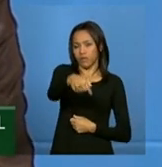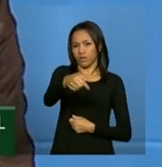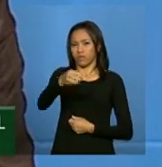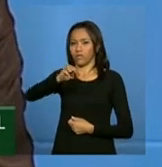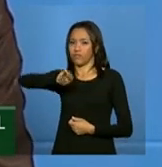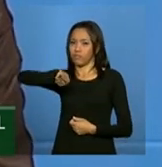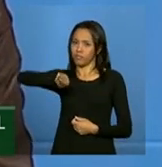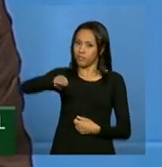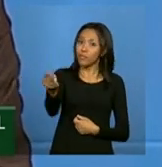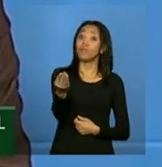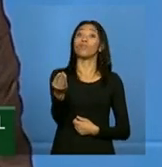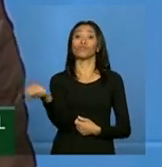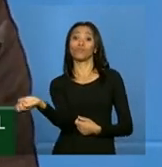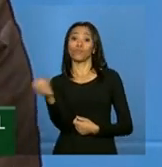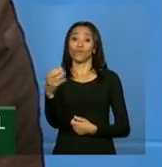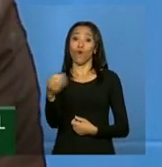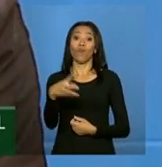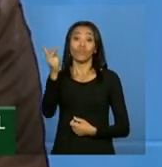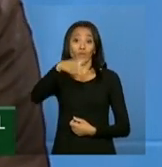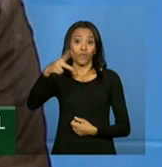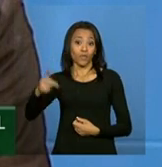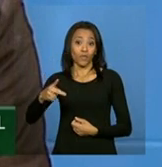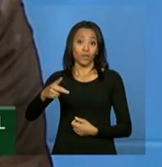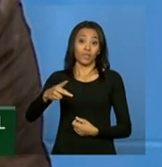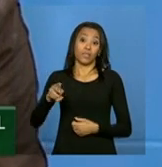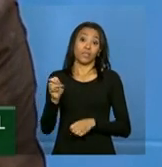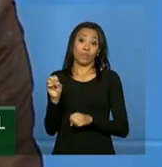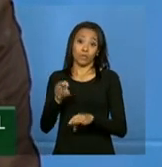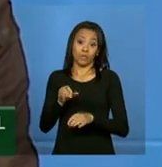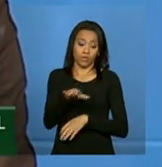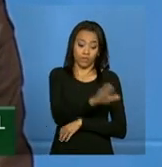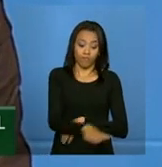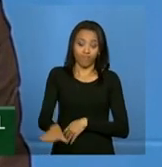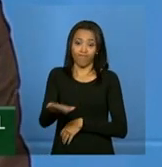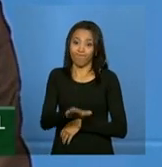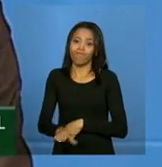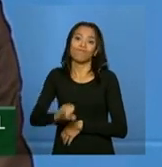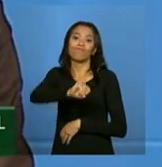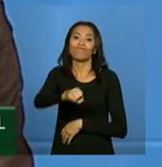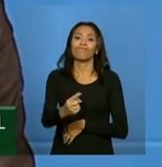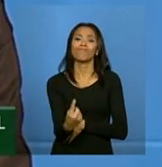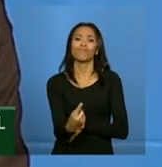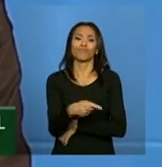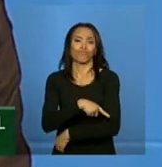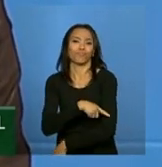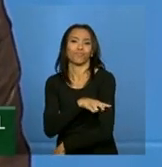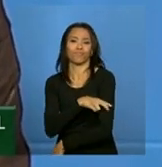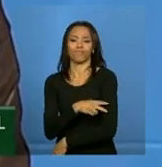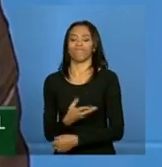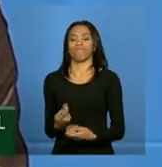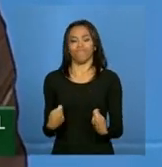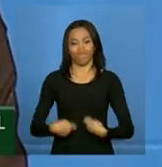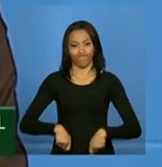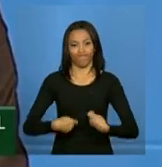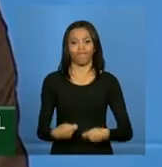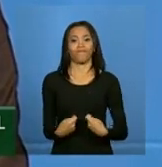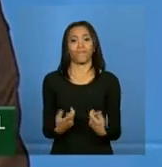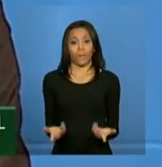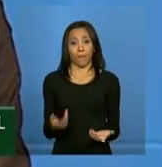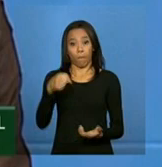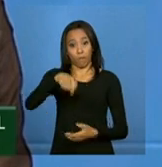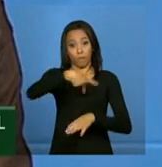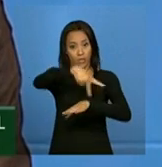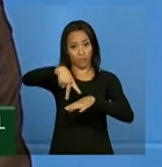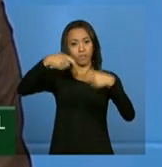de novos professores na educação primária. Nós, então, acreditamos que a nossa sede, o Brasil, deve